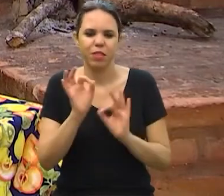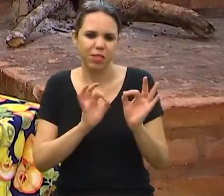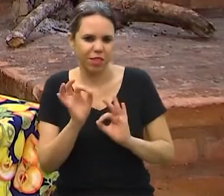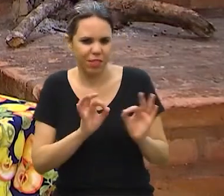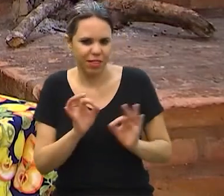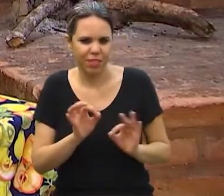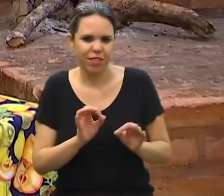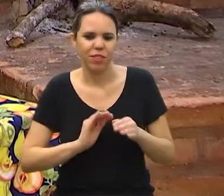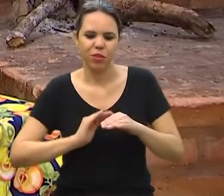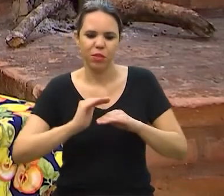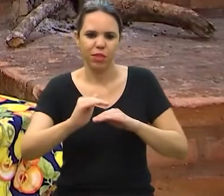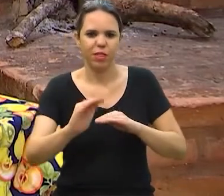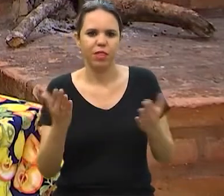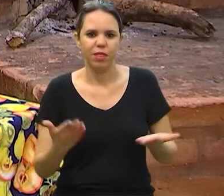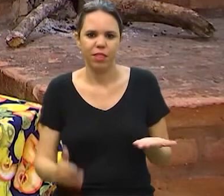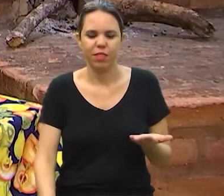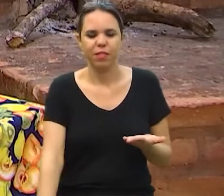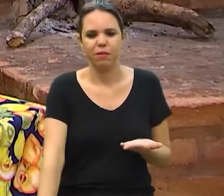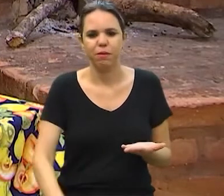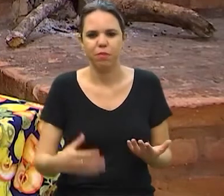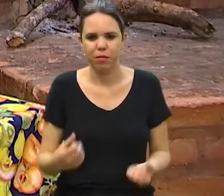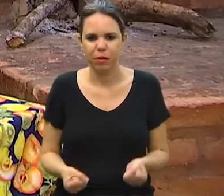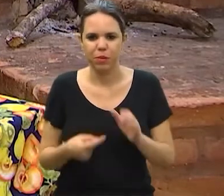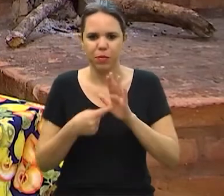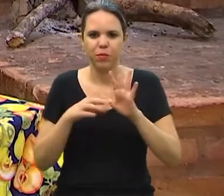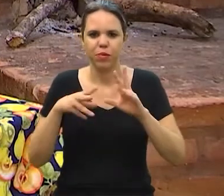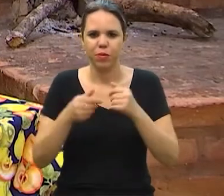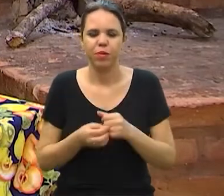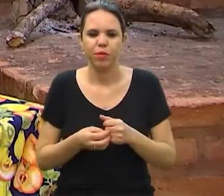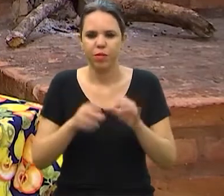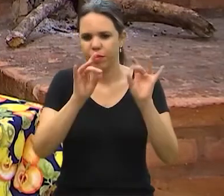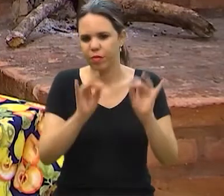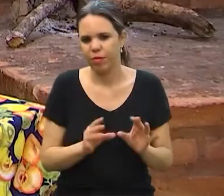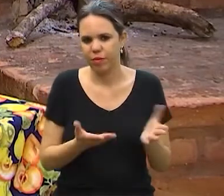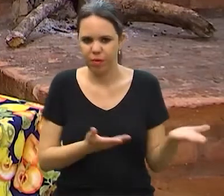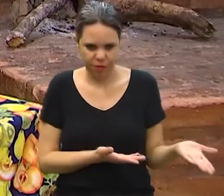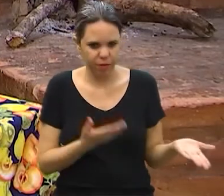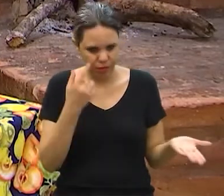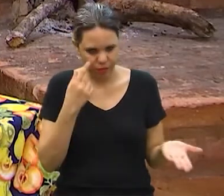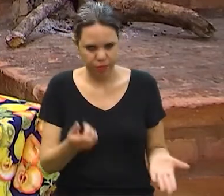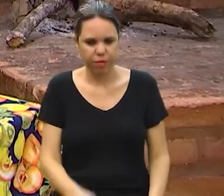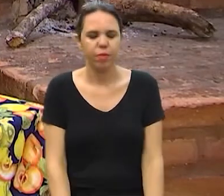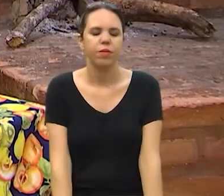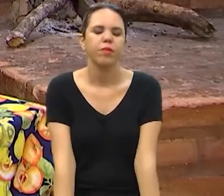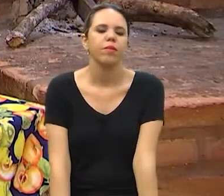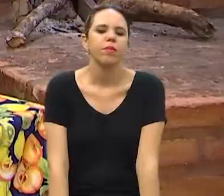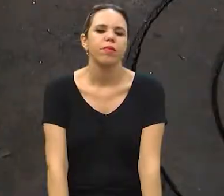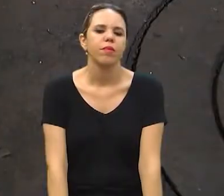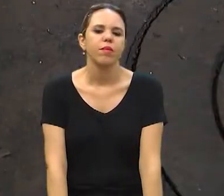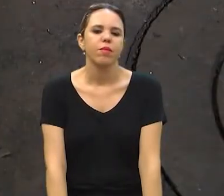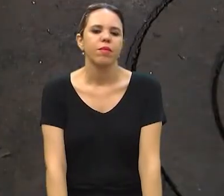de preparo por cima, mas agora vamos mostrar tudo nos mínimos detalhes? Vamos lá então, gente. Olha